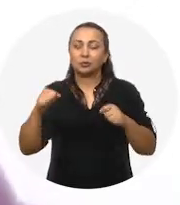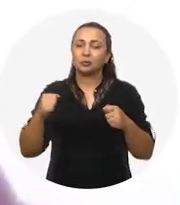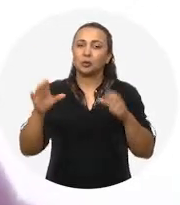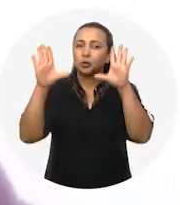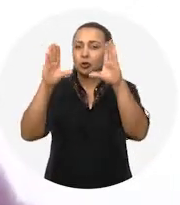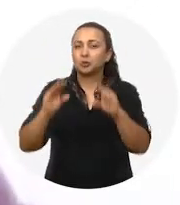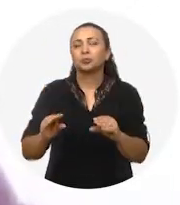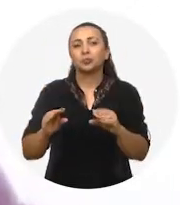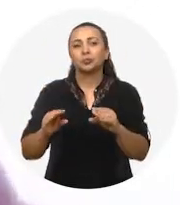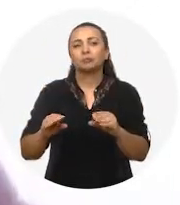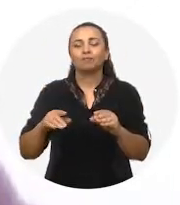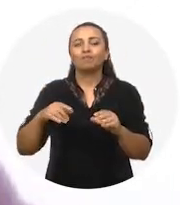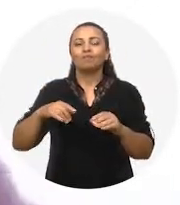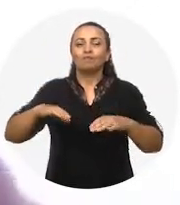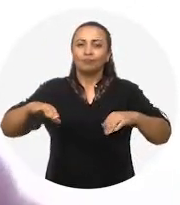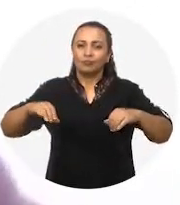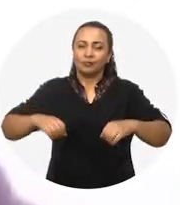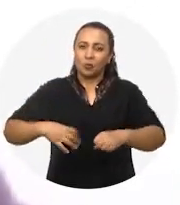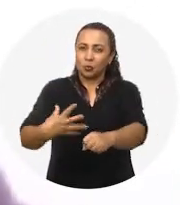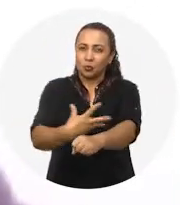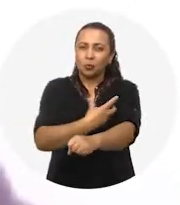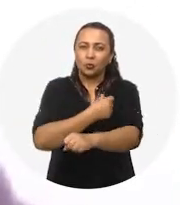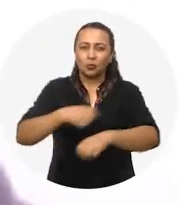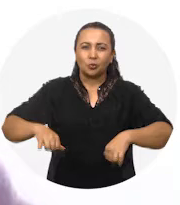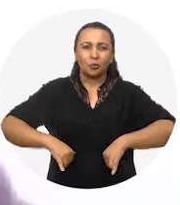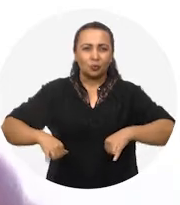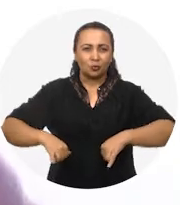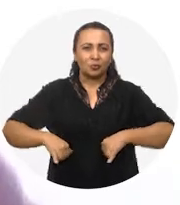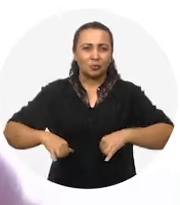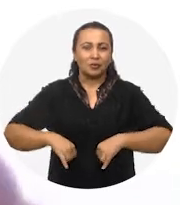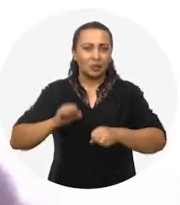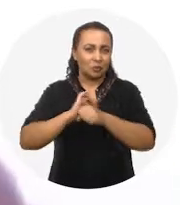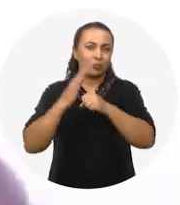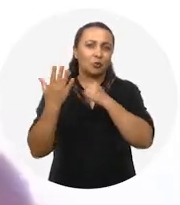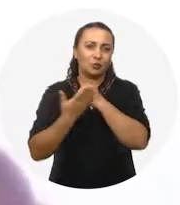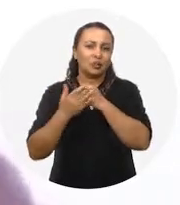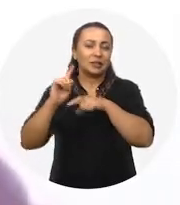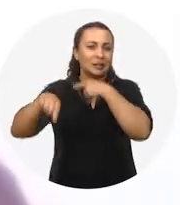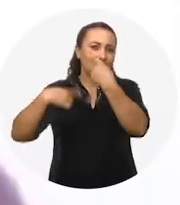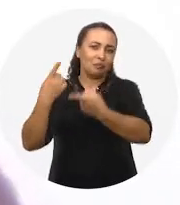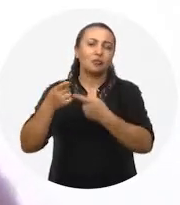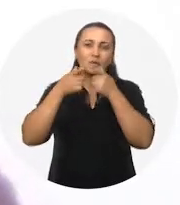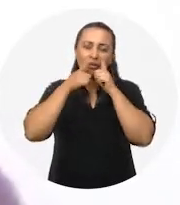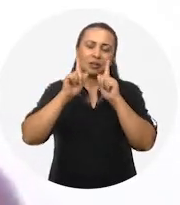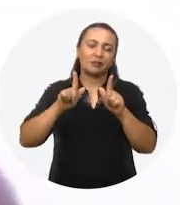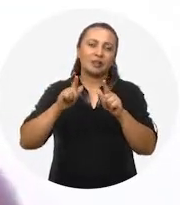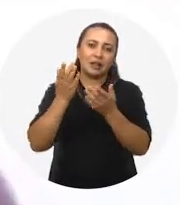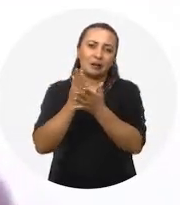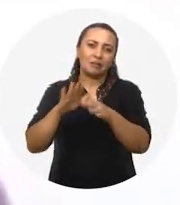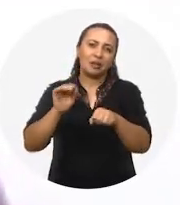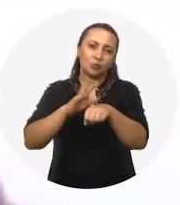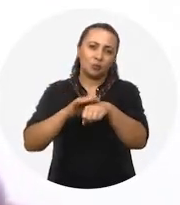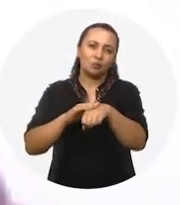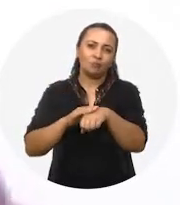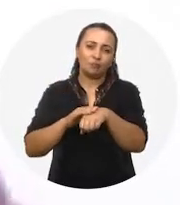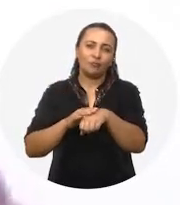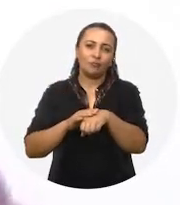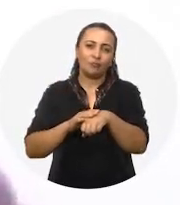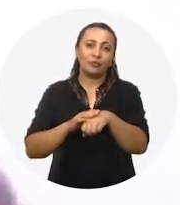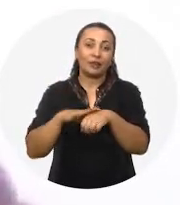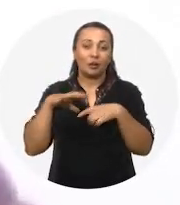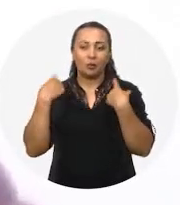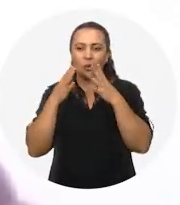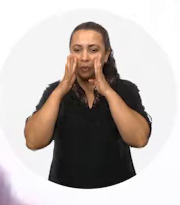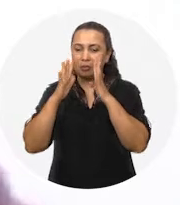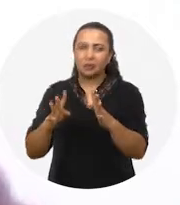que possa amenizar esses efeitos, uma vez que a pessoa pega a Covid, né? Que você desenvolve a Covid após a infecção. Então,